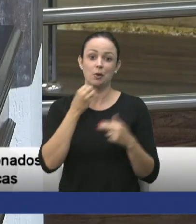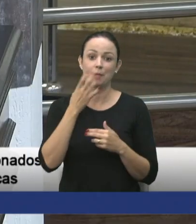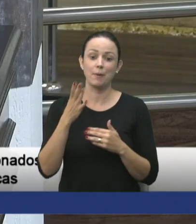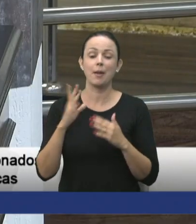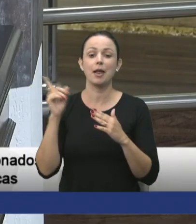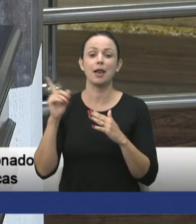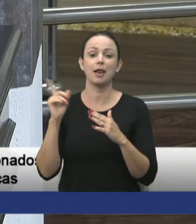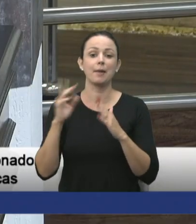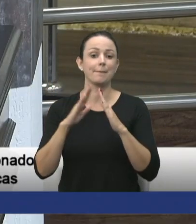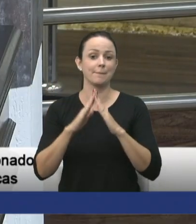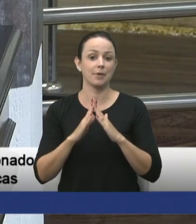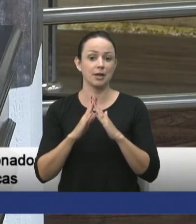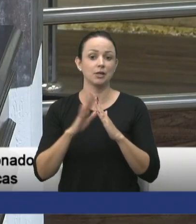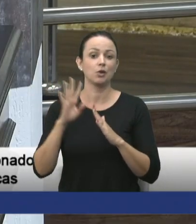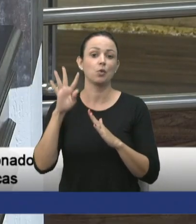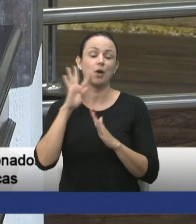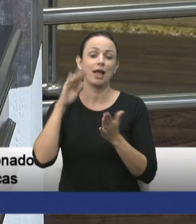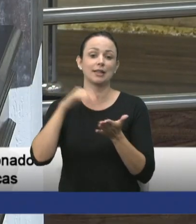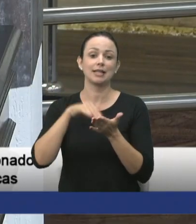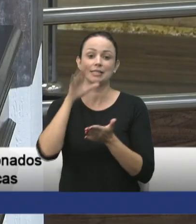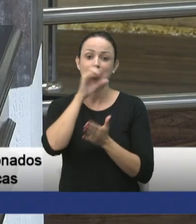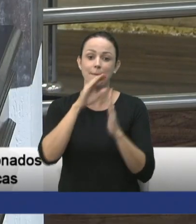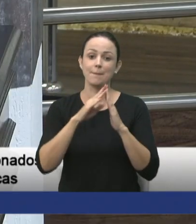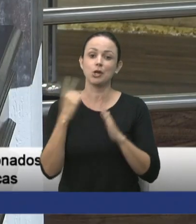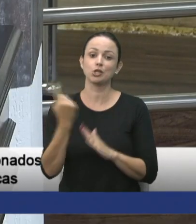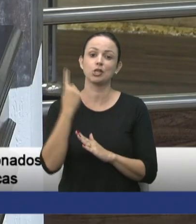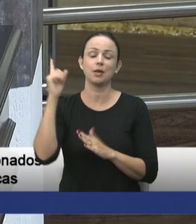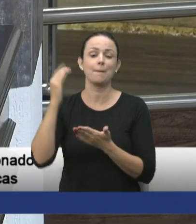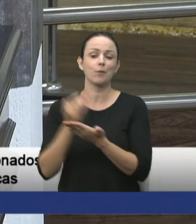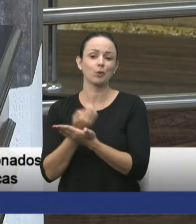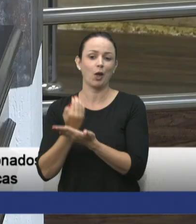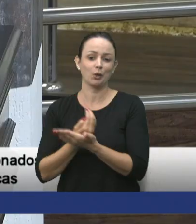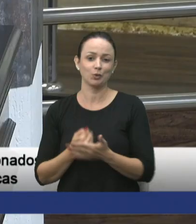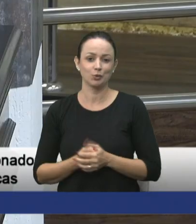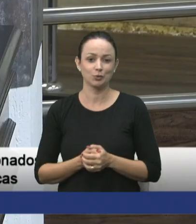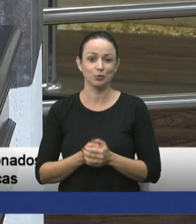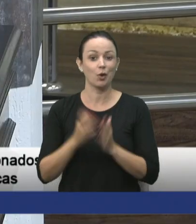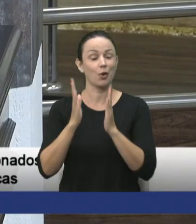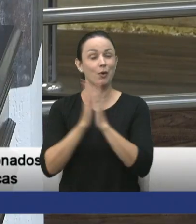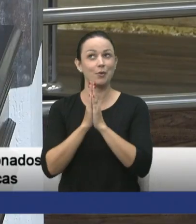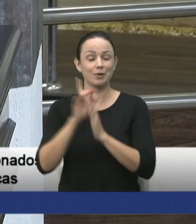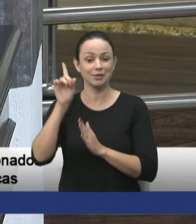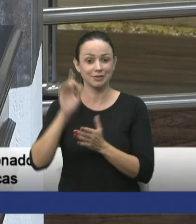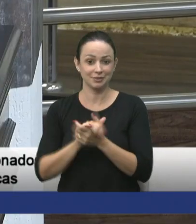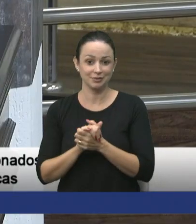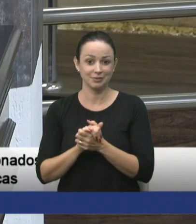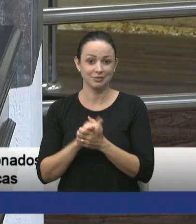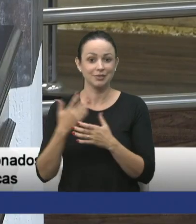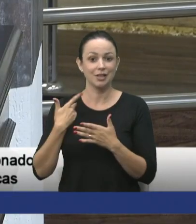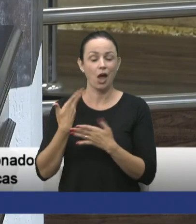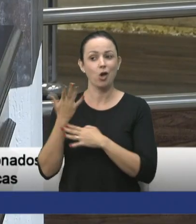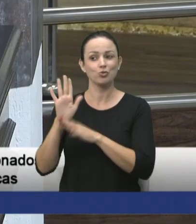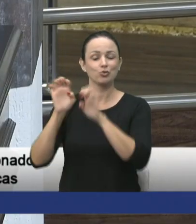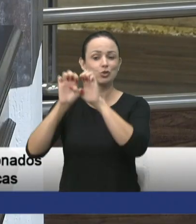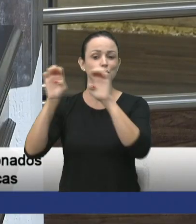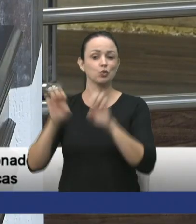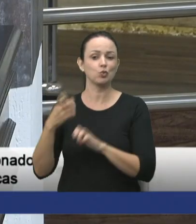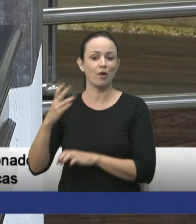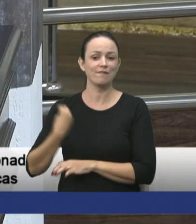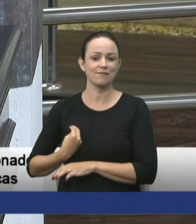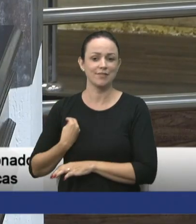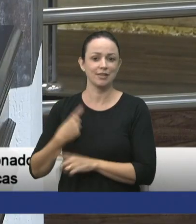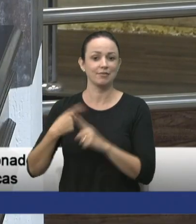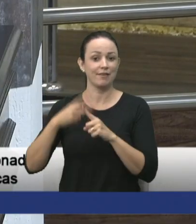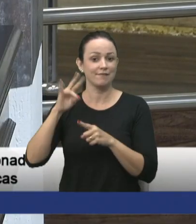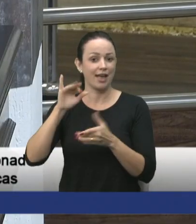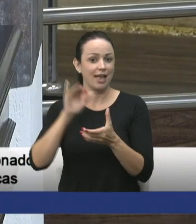quarta a sábado sozinho em Botucatu. Olha que bênção. Eu estou estruturando a vida dele, porque ele vai casar,